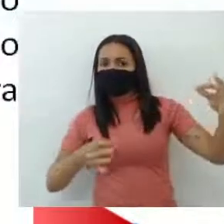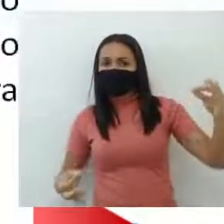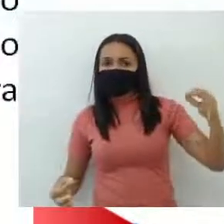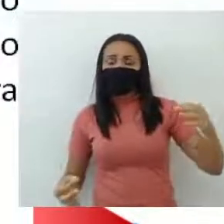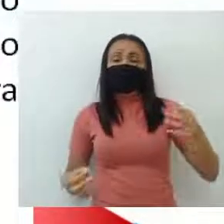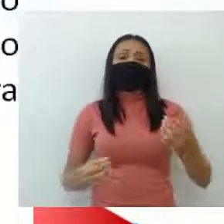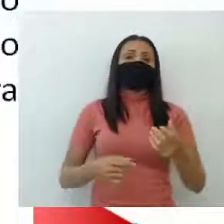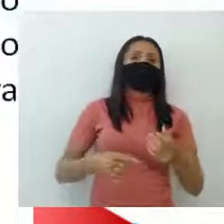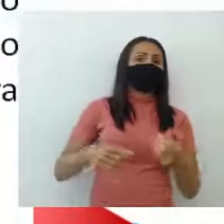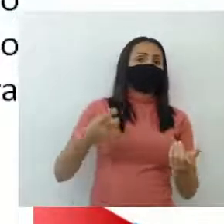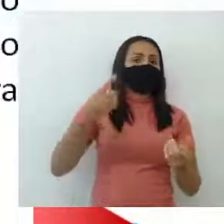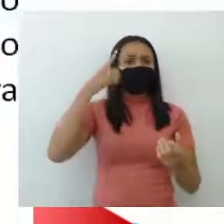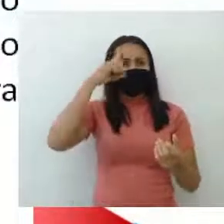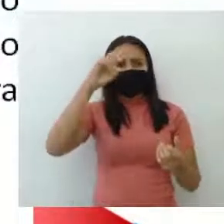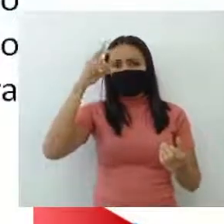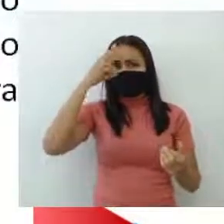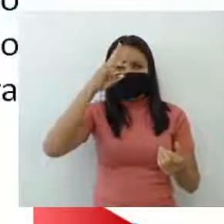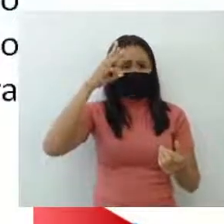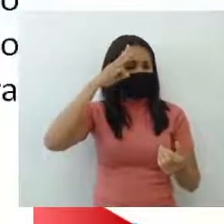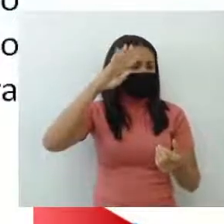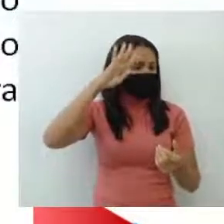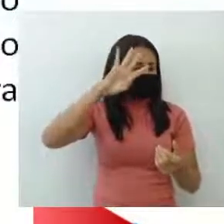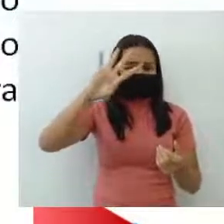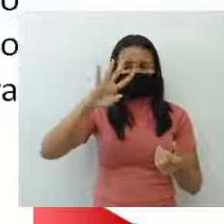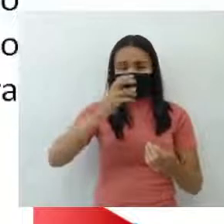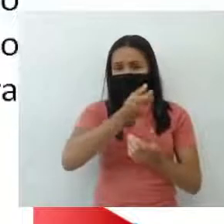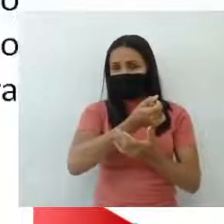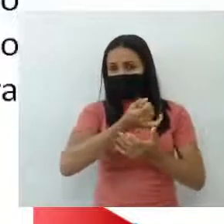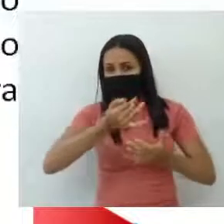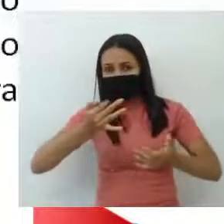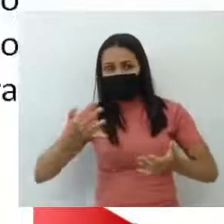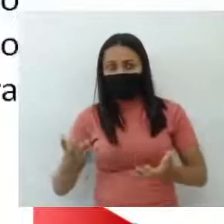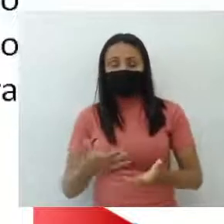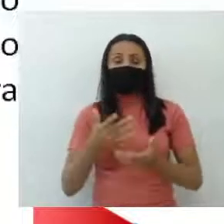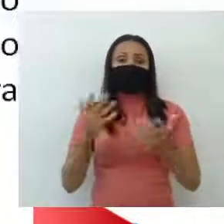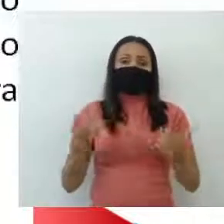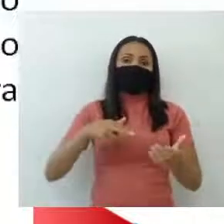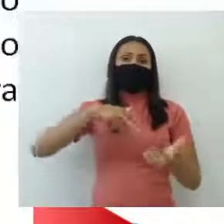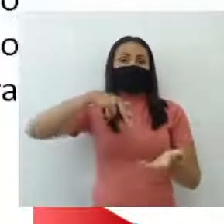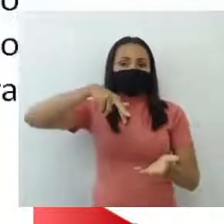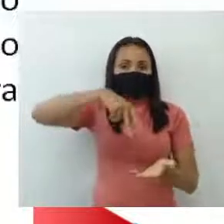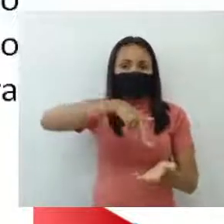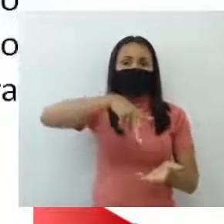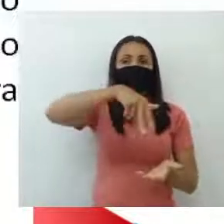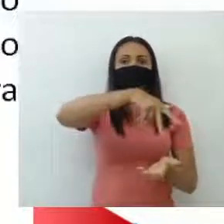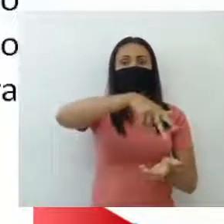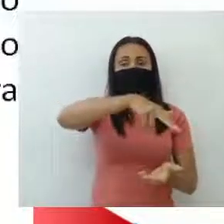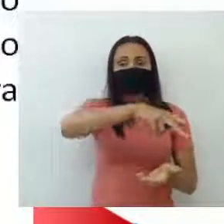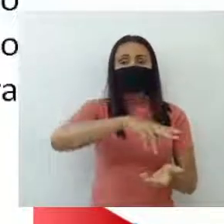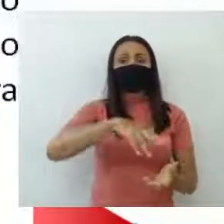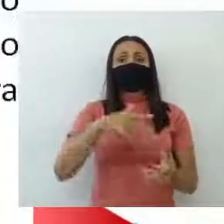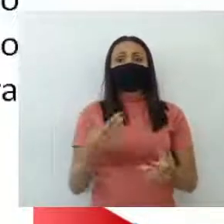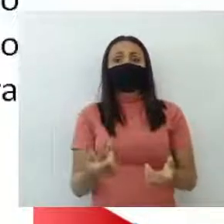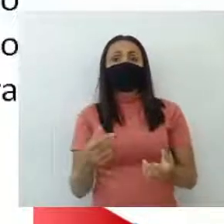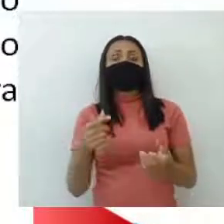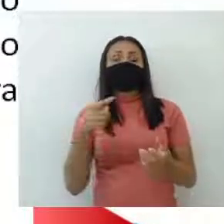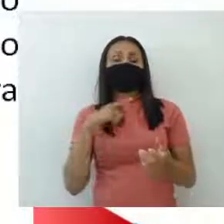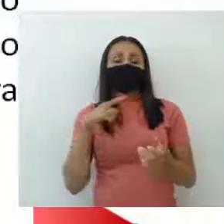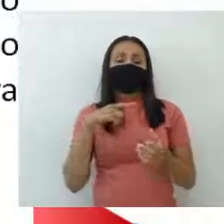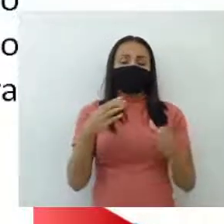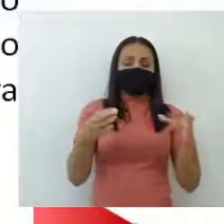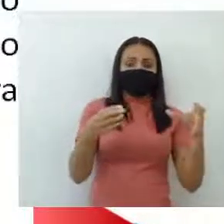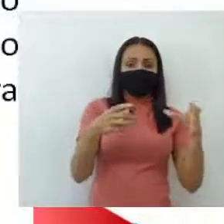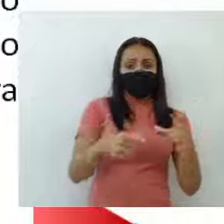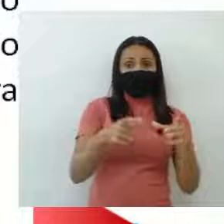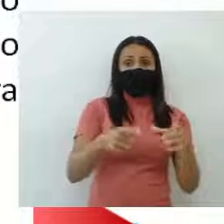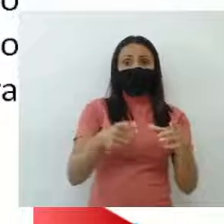dias seguidos, vigiados de perto por homens armados, né? Então, como houve uma escassez em determinada área de